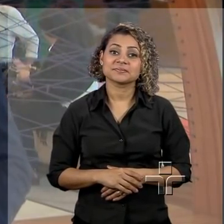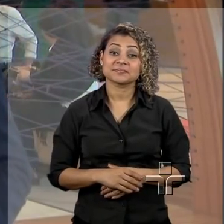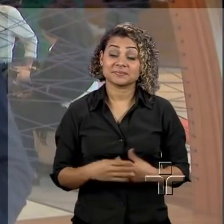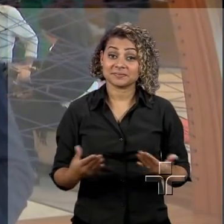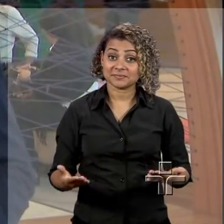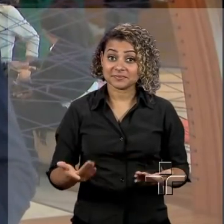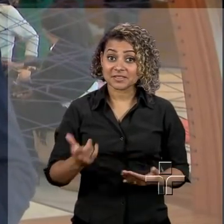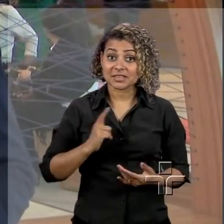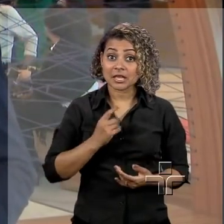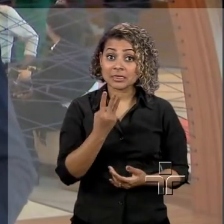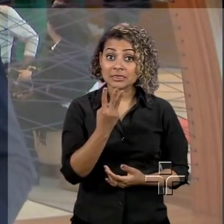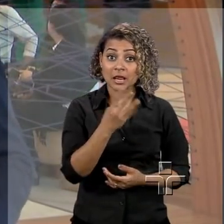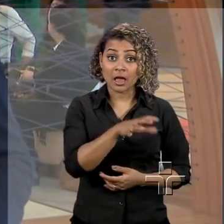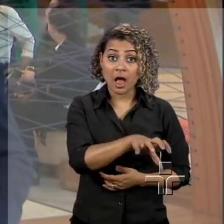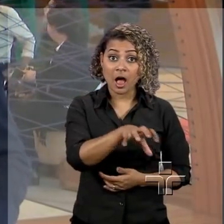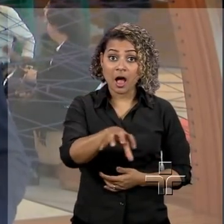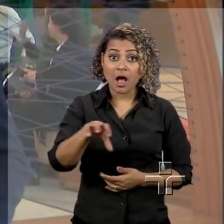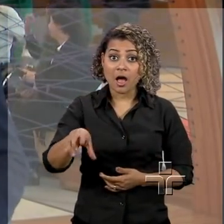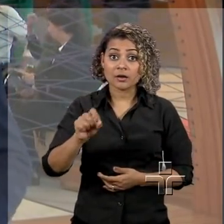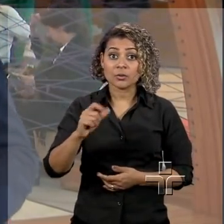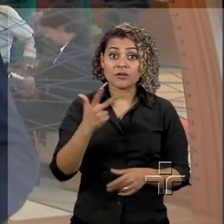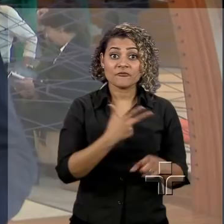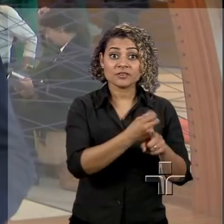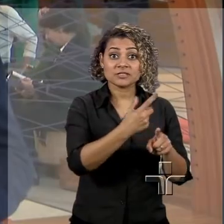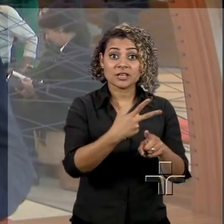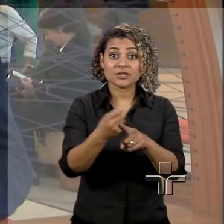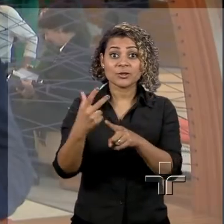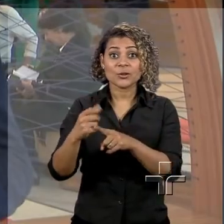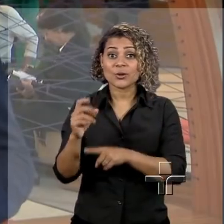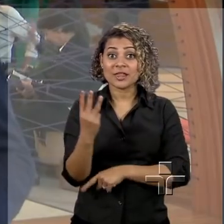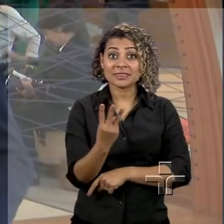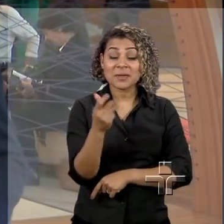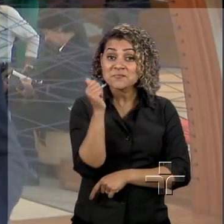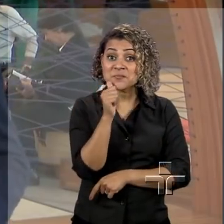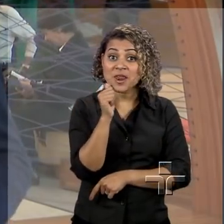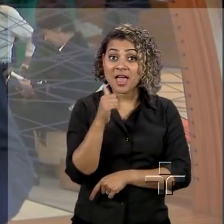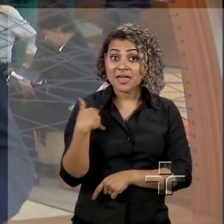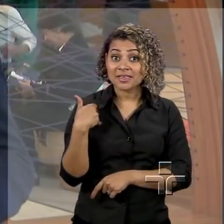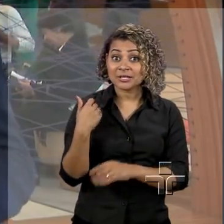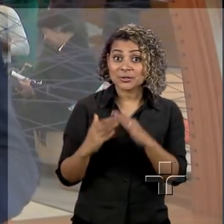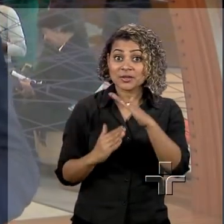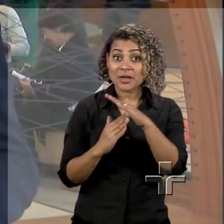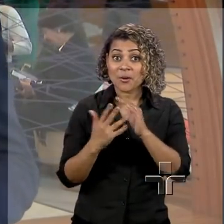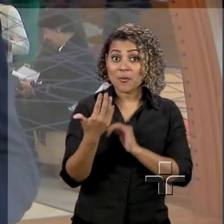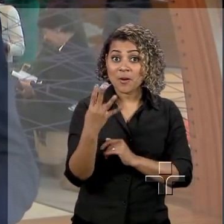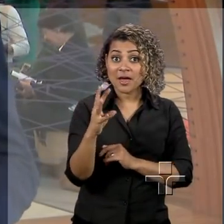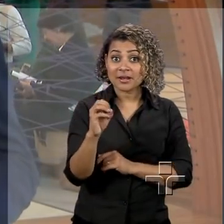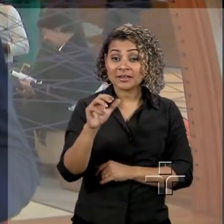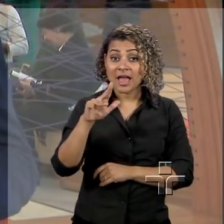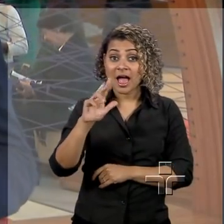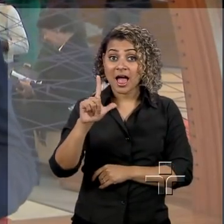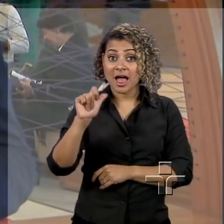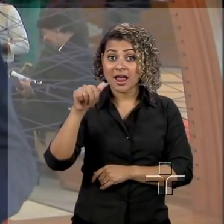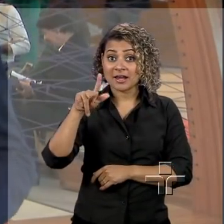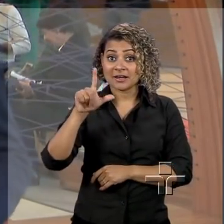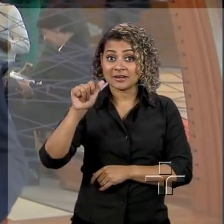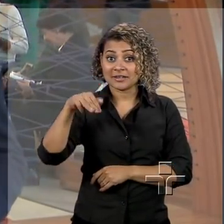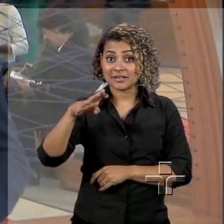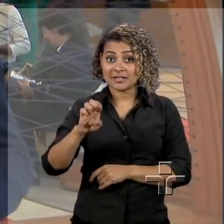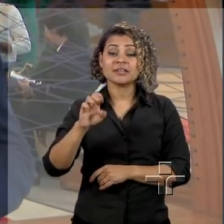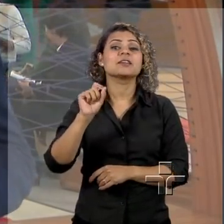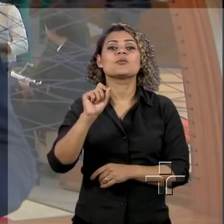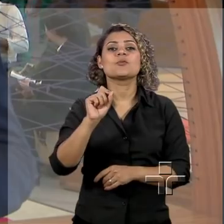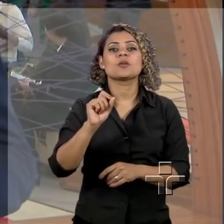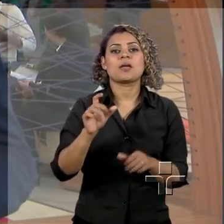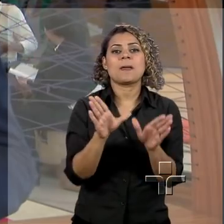E nas 3 categorias, as vencedoras foram mulheres. Na categoria até 40 anos, a vencedora foi Aline Bey, com o livro O Peso do Pássaro